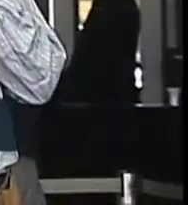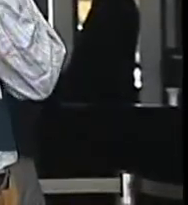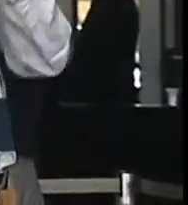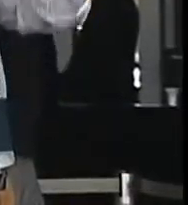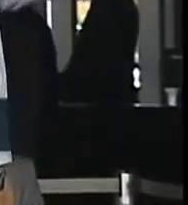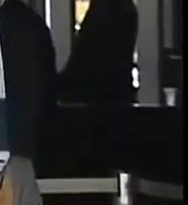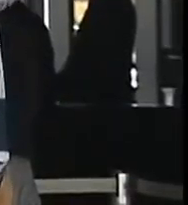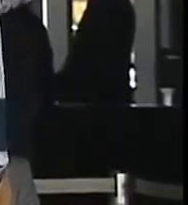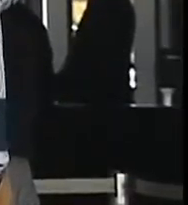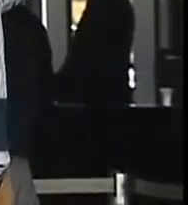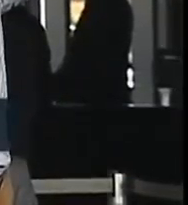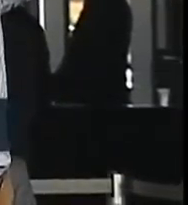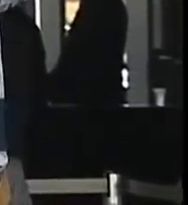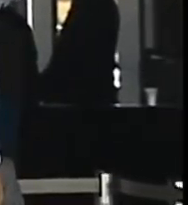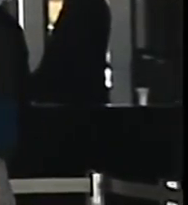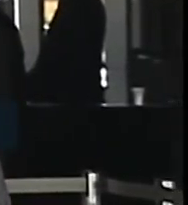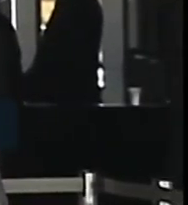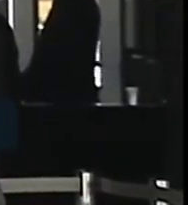Mas,